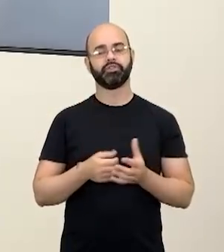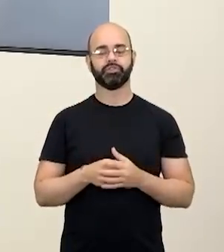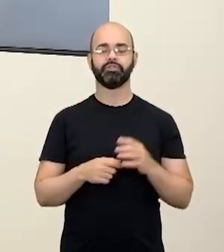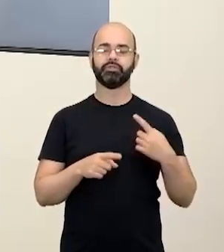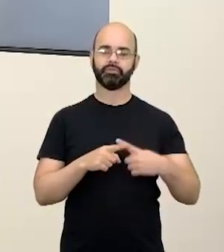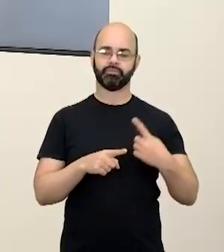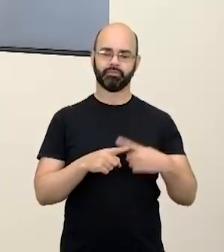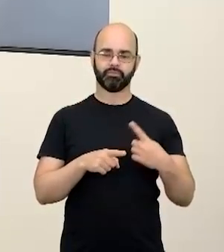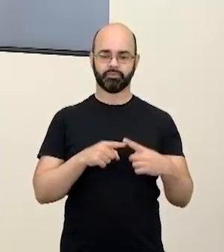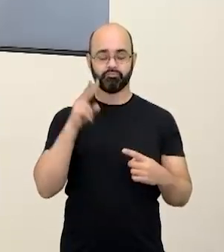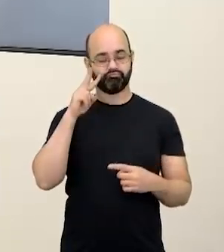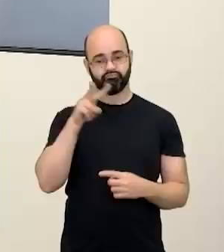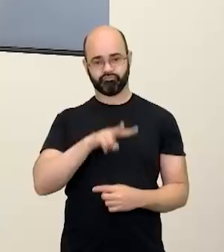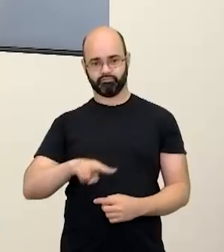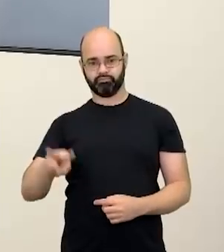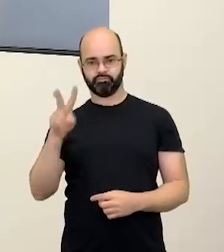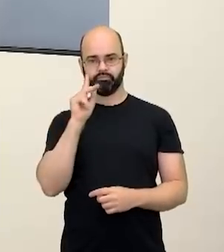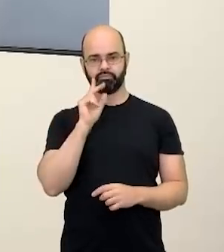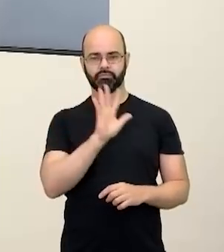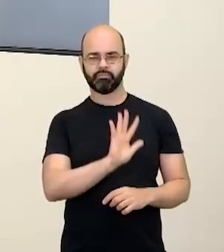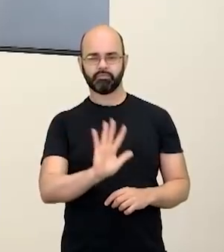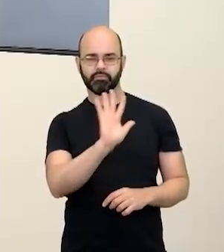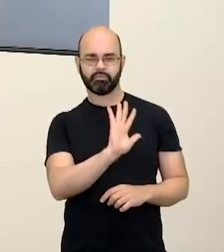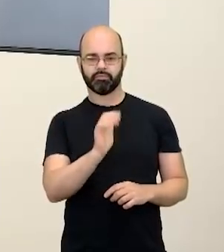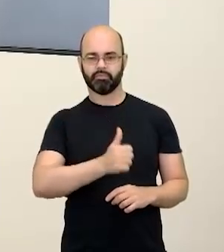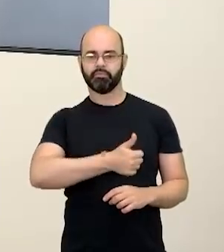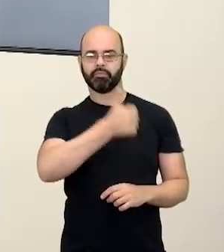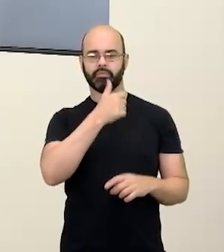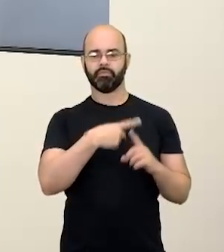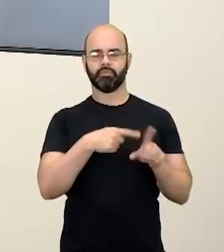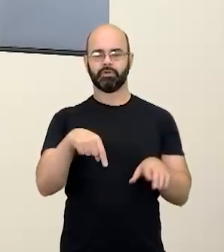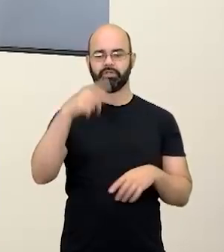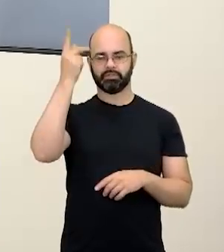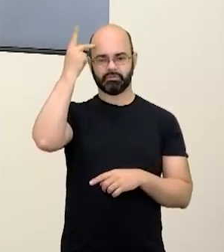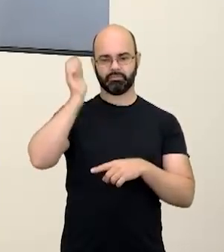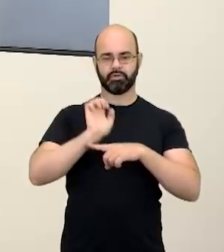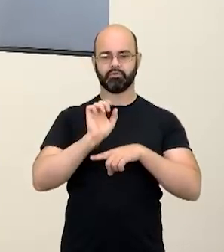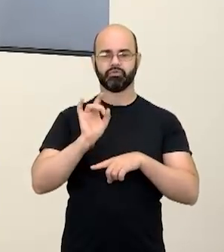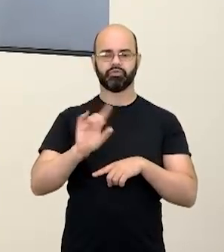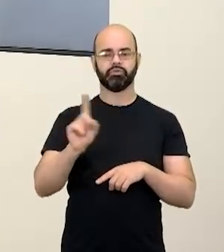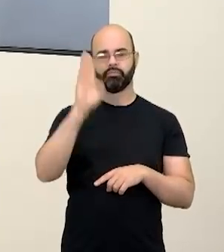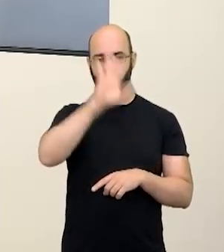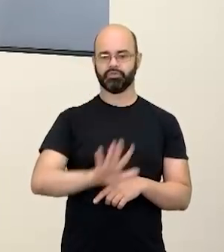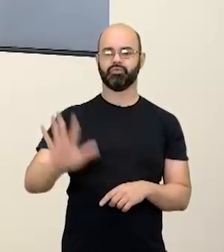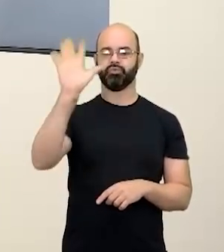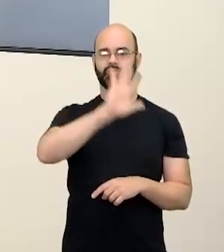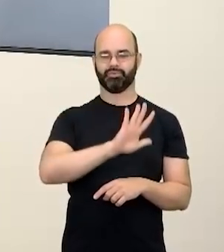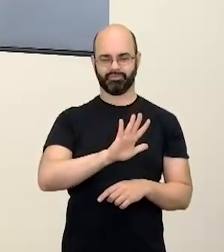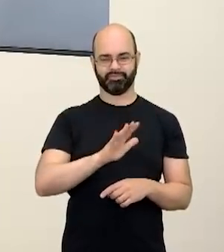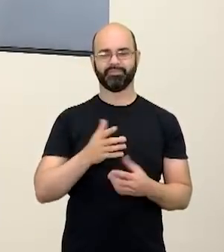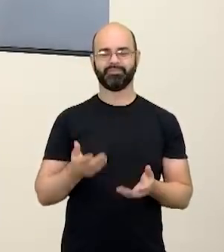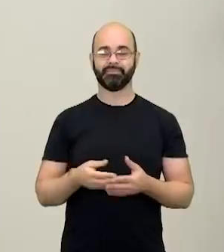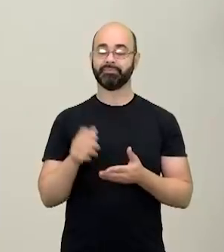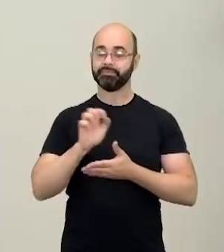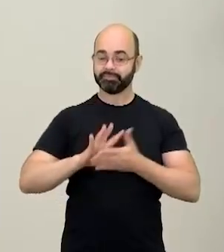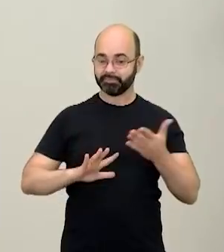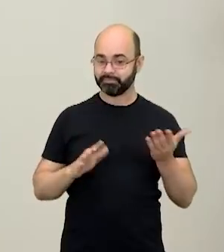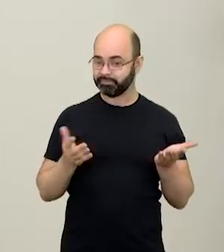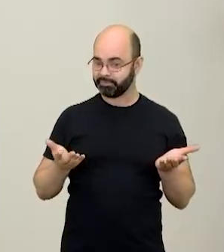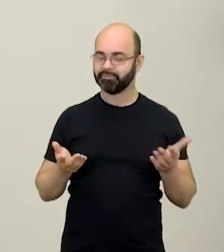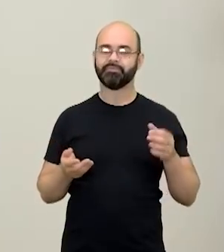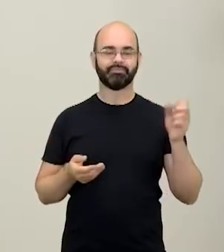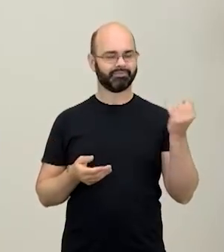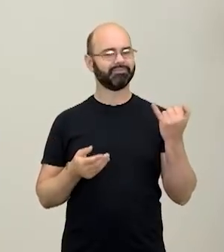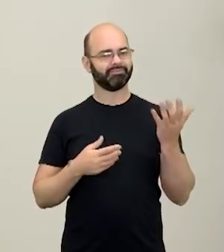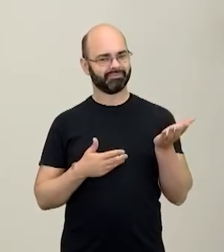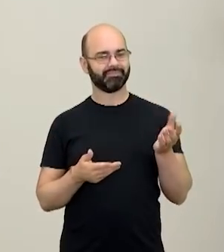né, uma visualização melhor para a região, não só no estado de São Paulo, mas no Brasil todo. Vamos para a atividade? Você quer falar atividade para nós aí? Não, eu